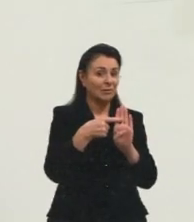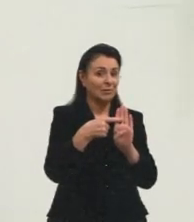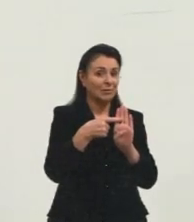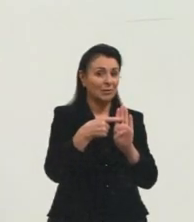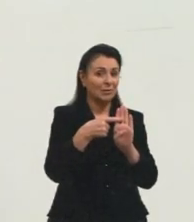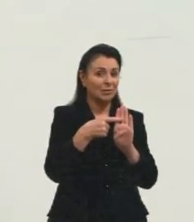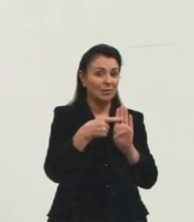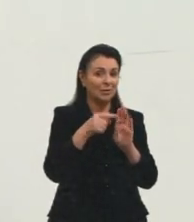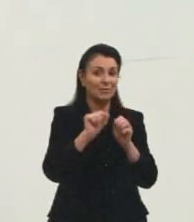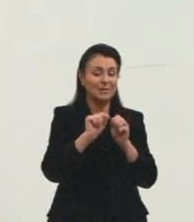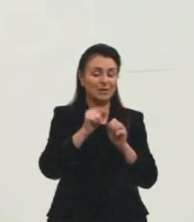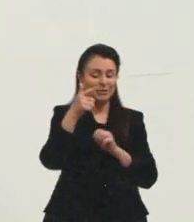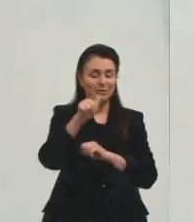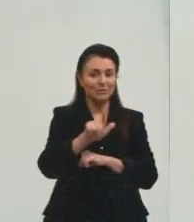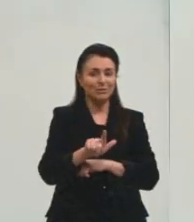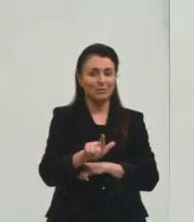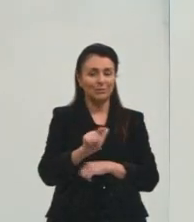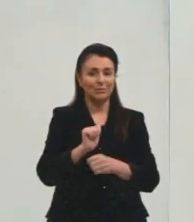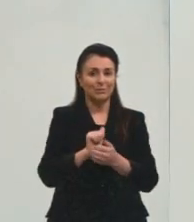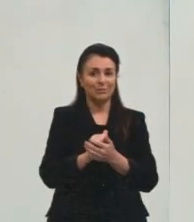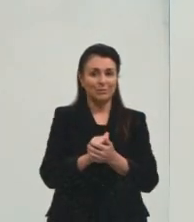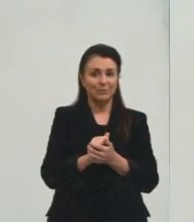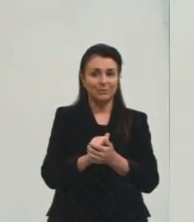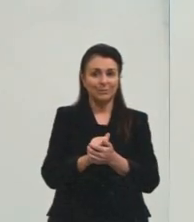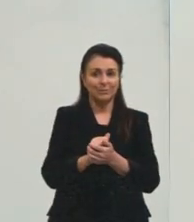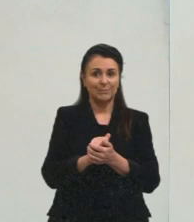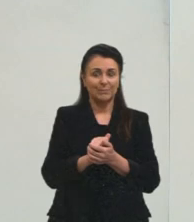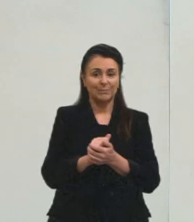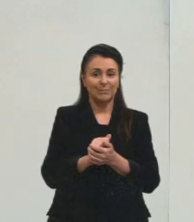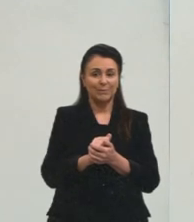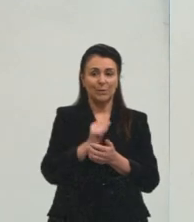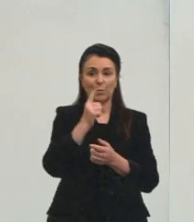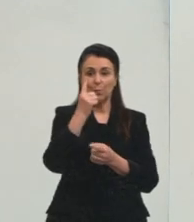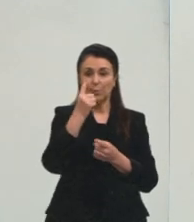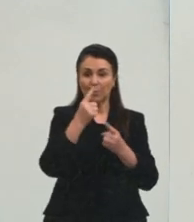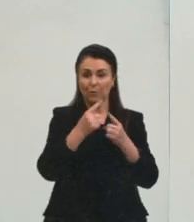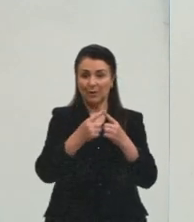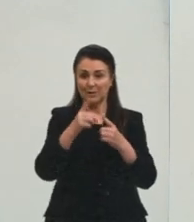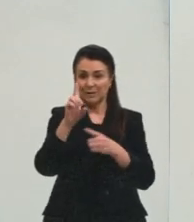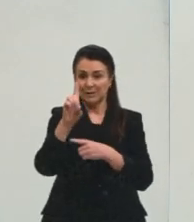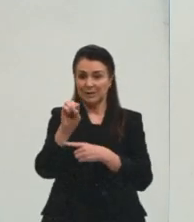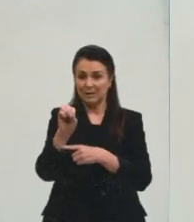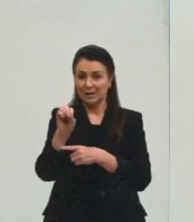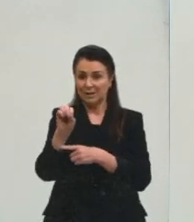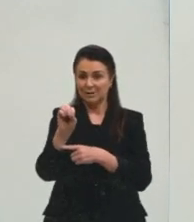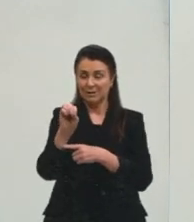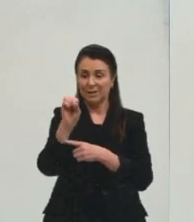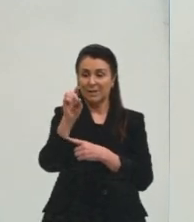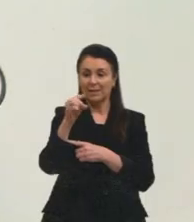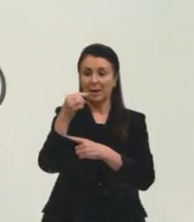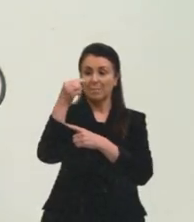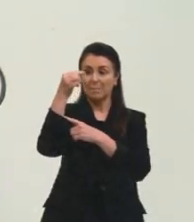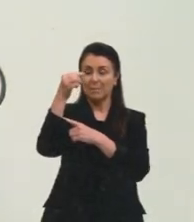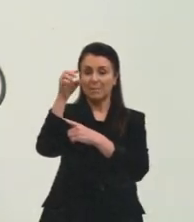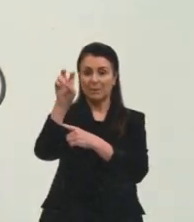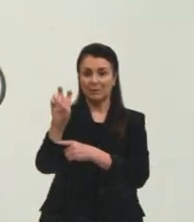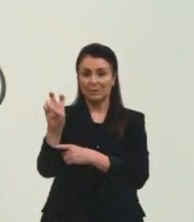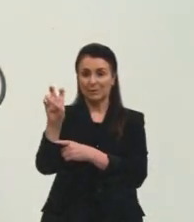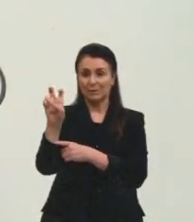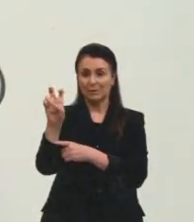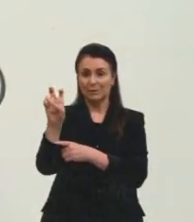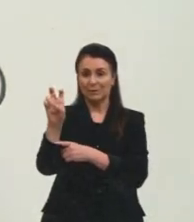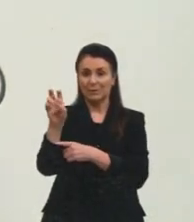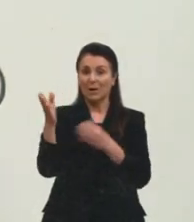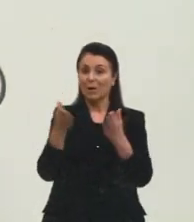tá aqui em cima a gente vai fazer de novo é um vezes 10 a menos 5 agora nossa